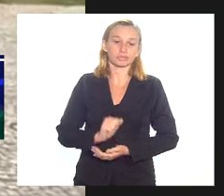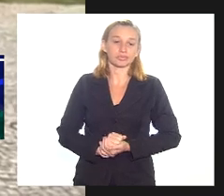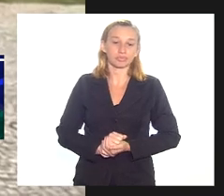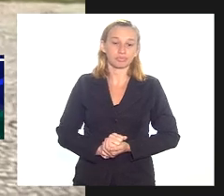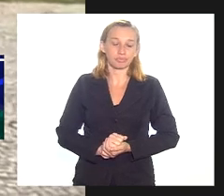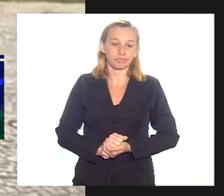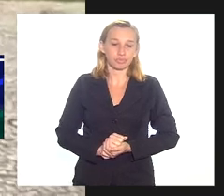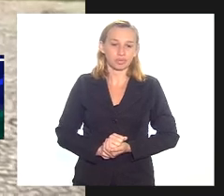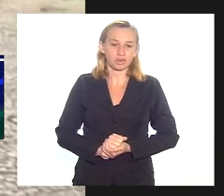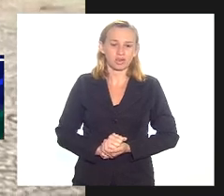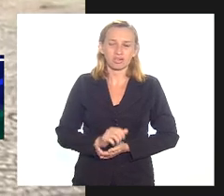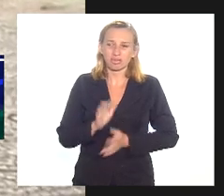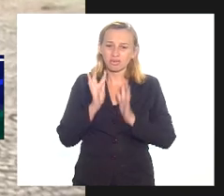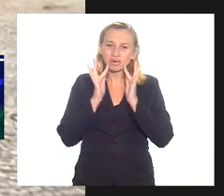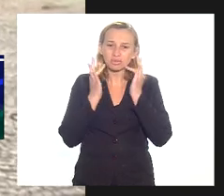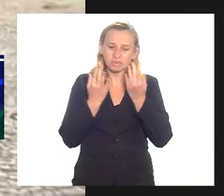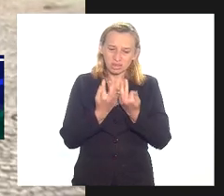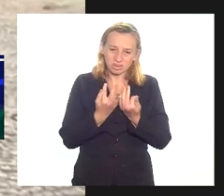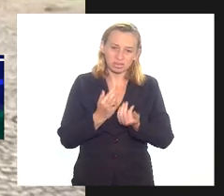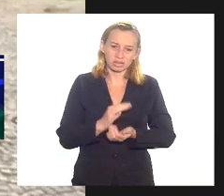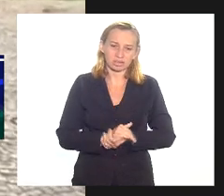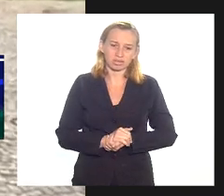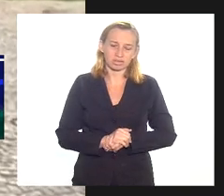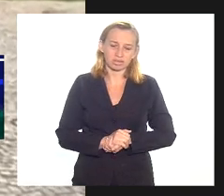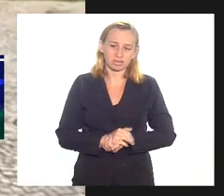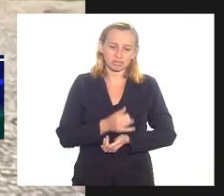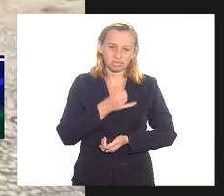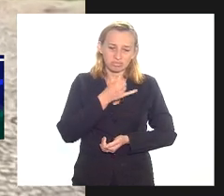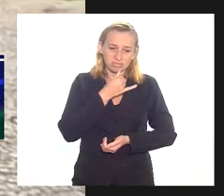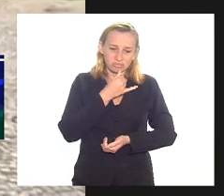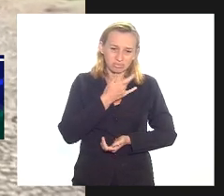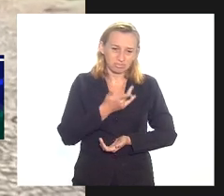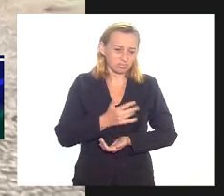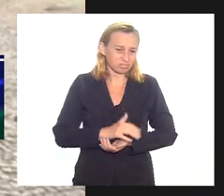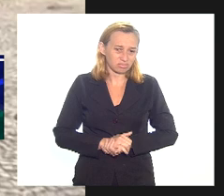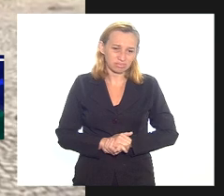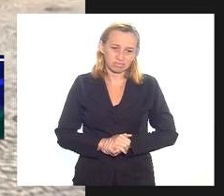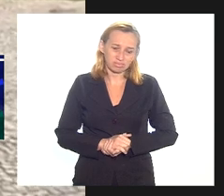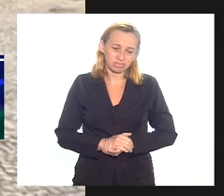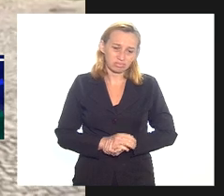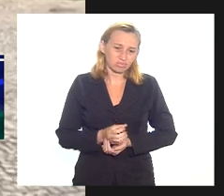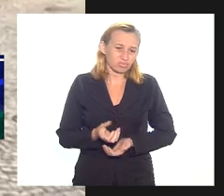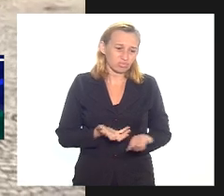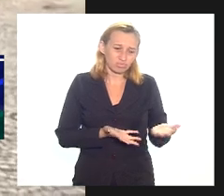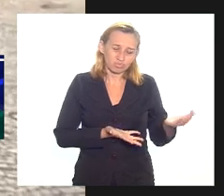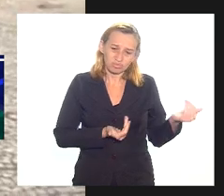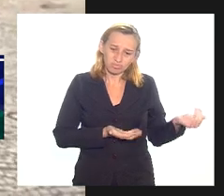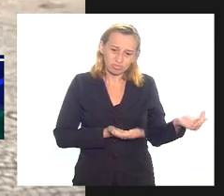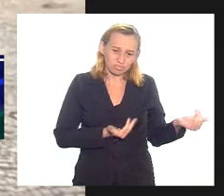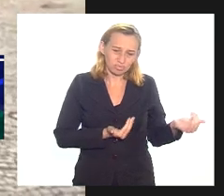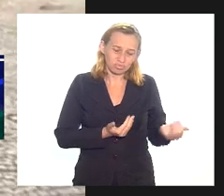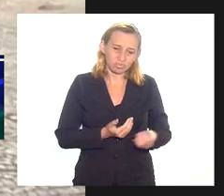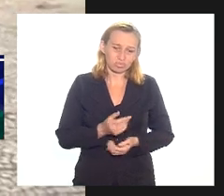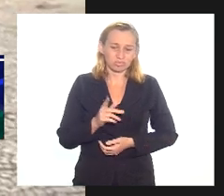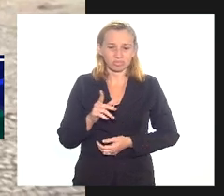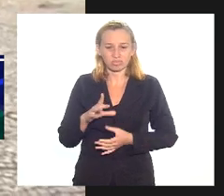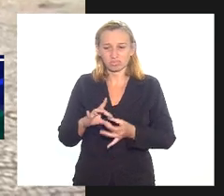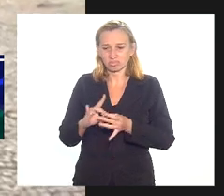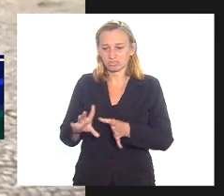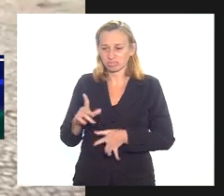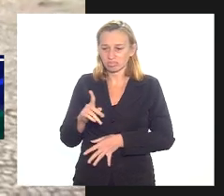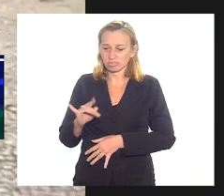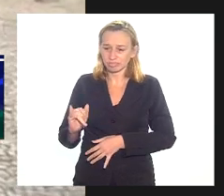família, obviamente, absolutamente consternada. Um jovem deixa pai, deixa mãe,